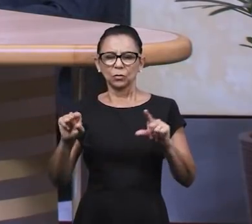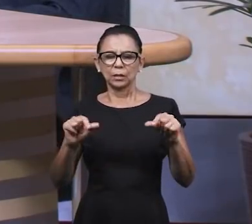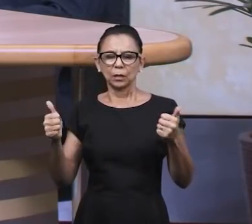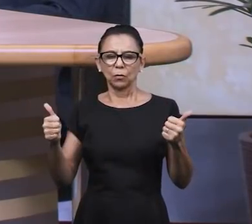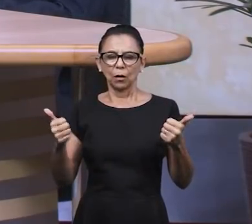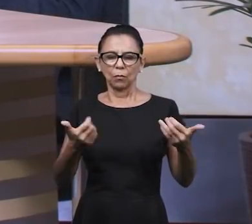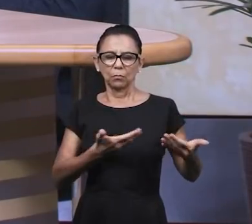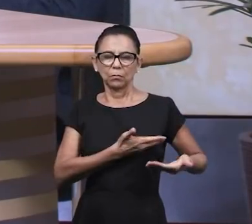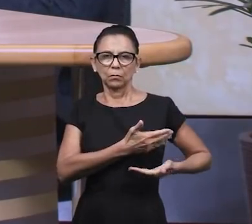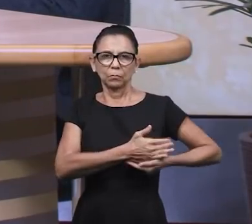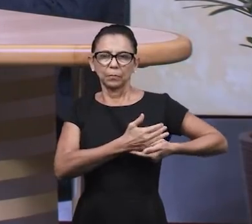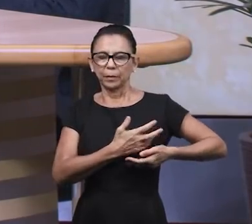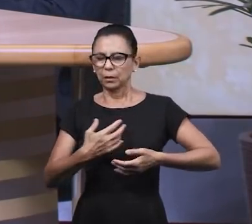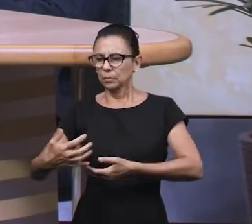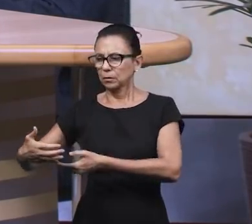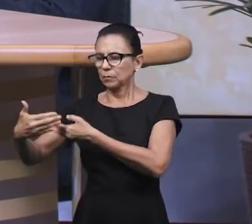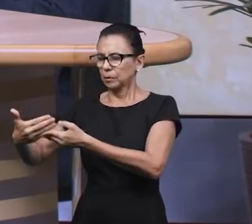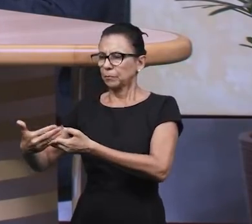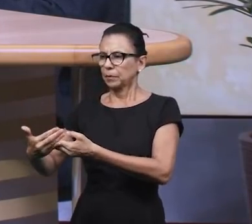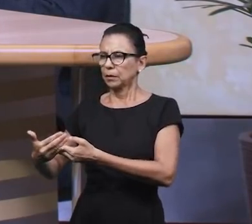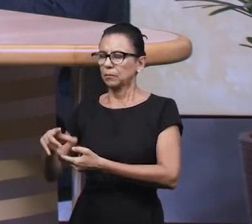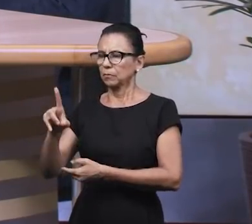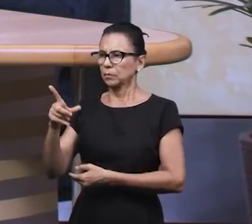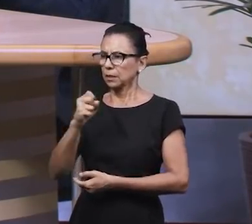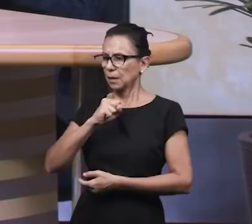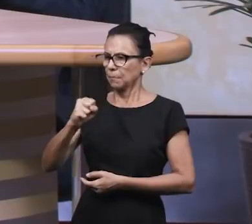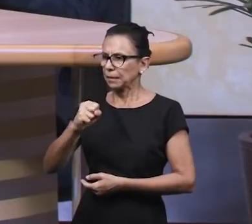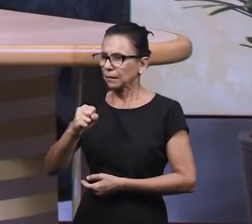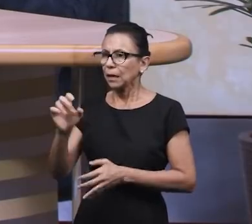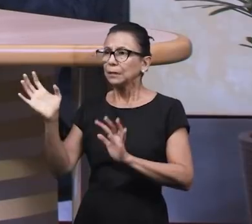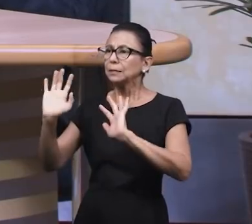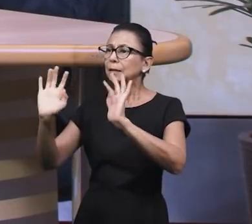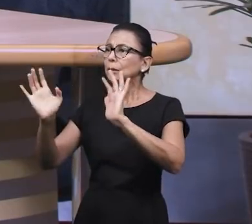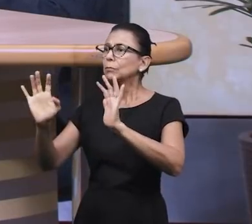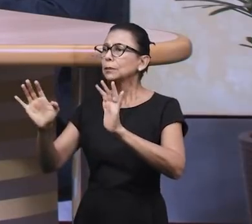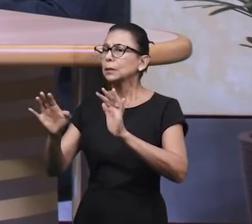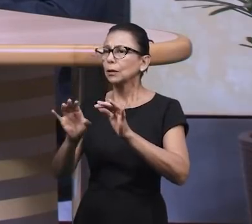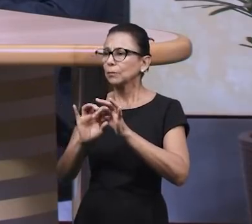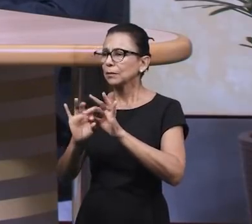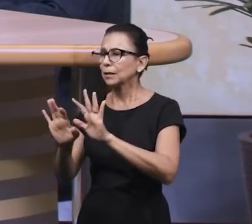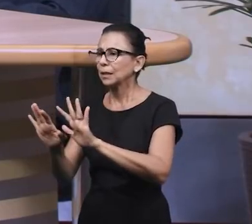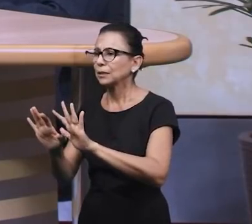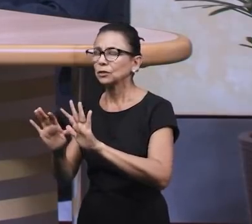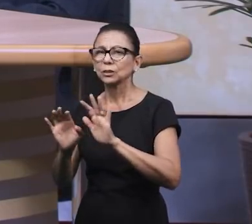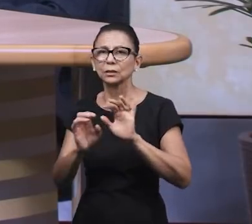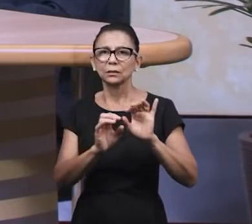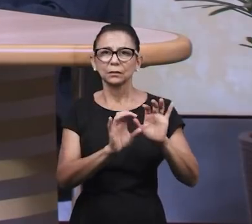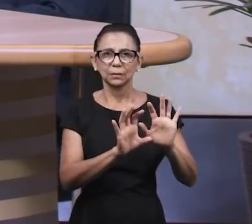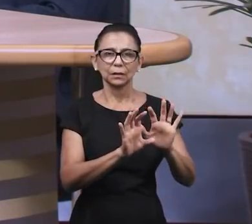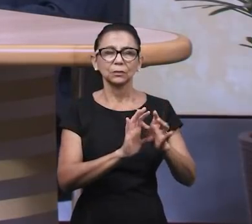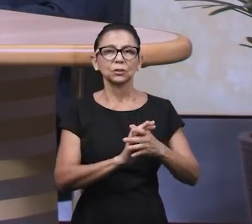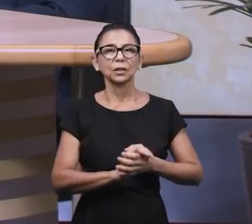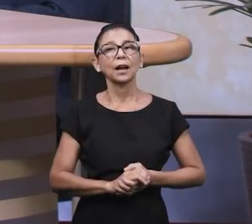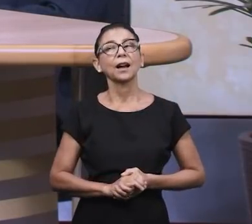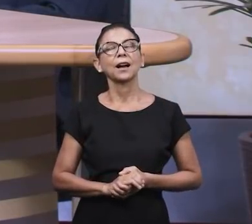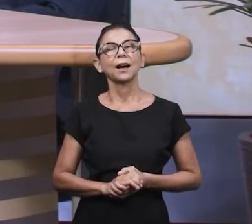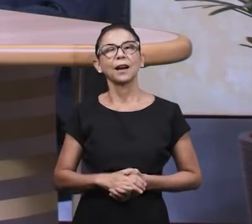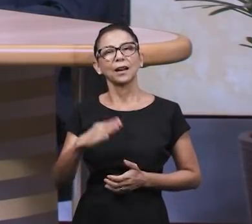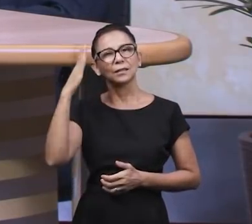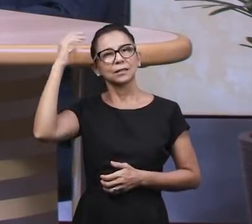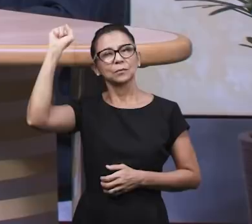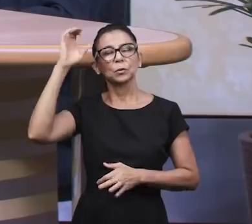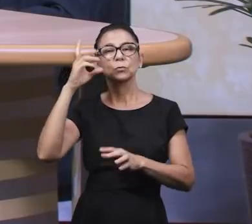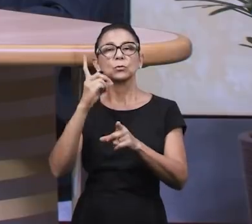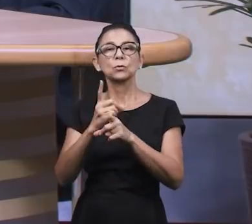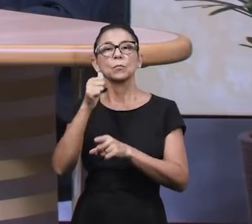Mas a mãe verdadeira, não, então peraí, se a questão é matar a criança, deixa com ela então. Aí Salomão discerniu que aquela era a verdadeira mãe.